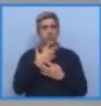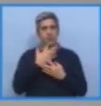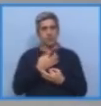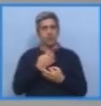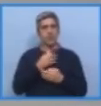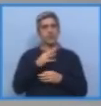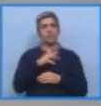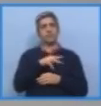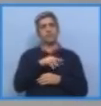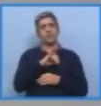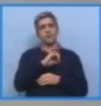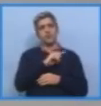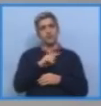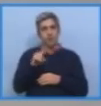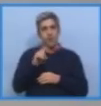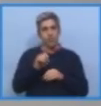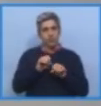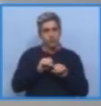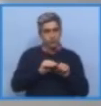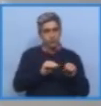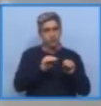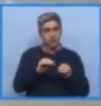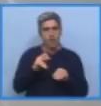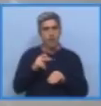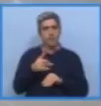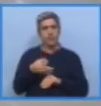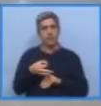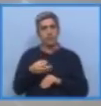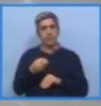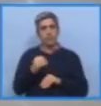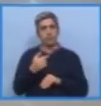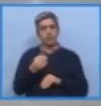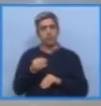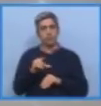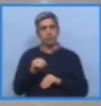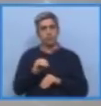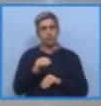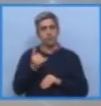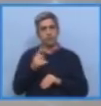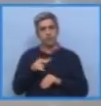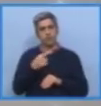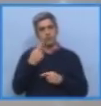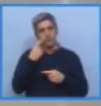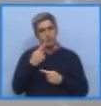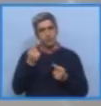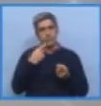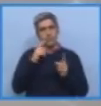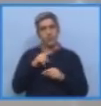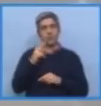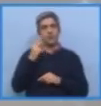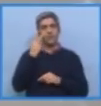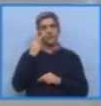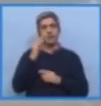missão de evangelizar que os apóstolos têm. Por isso o segundo acento é que os apóstolos anunciam a ressurreição de